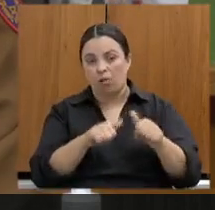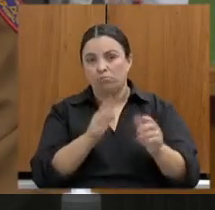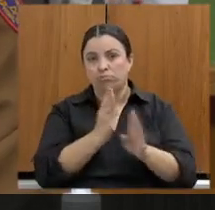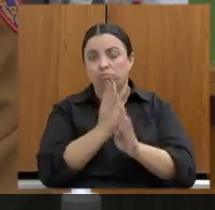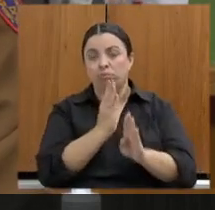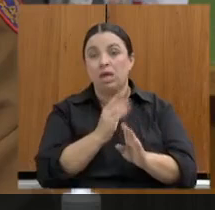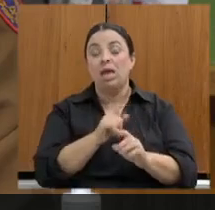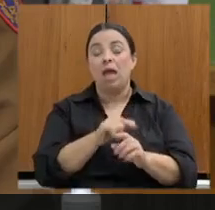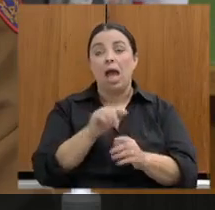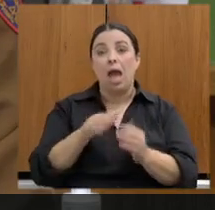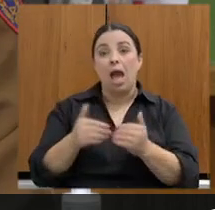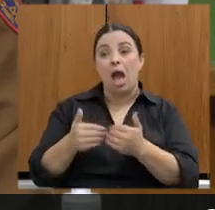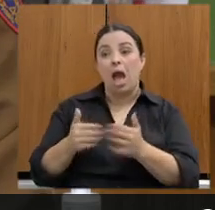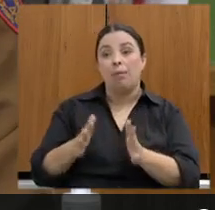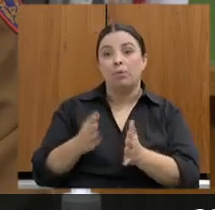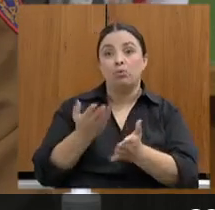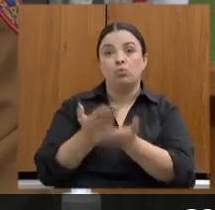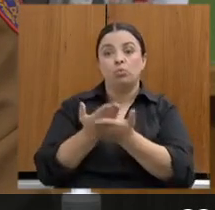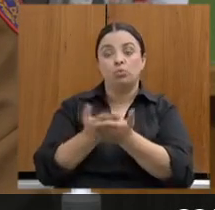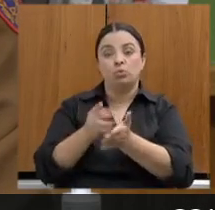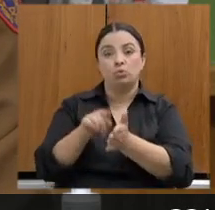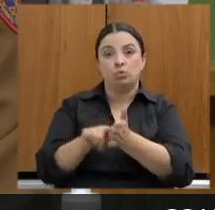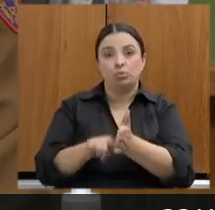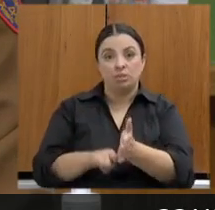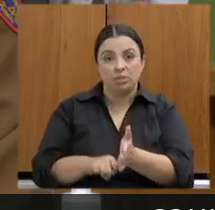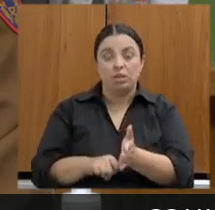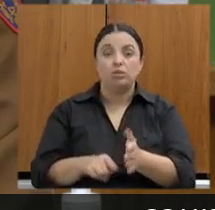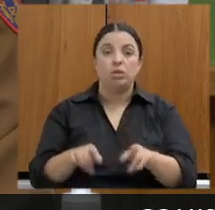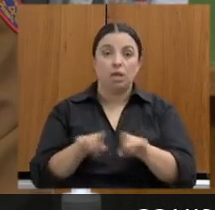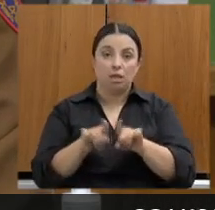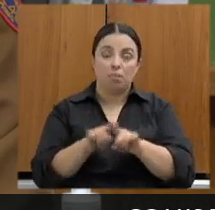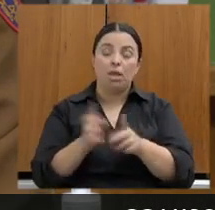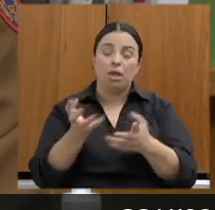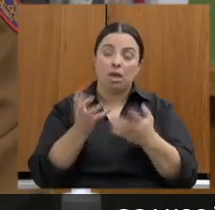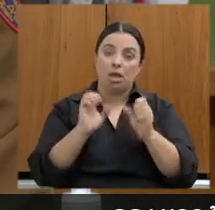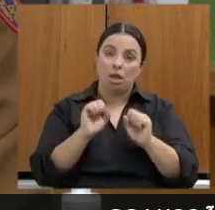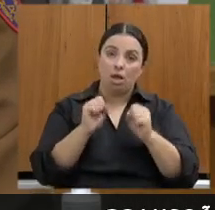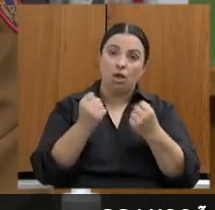né E aqui vai também um registro é da seriedade da